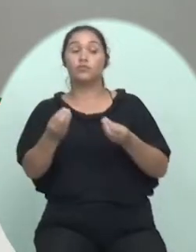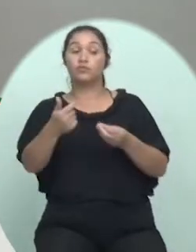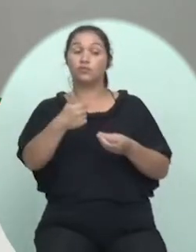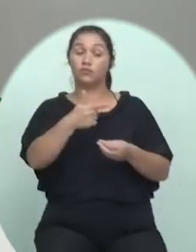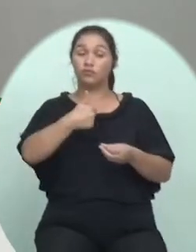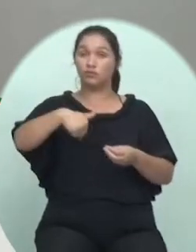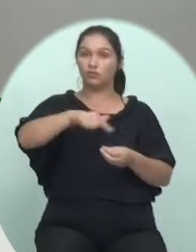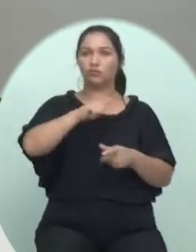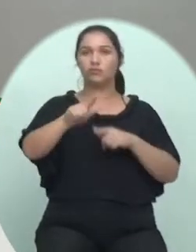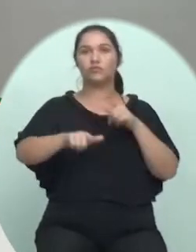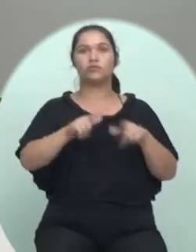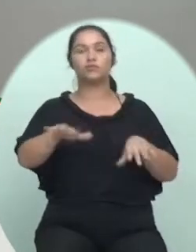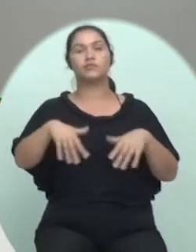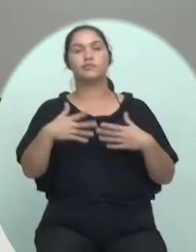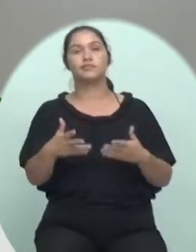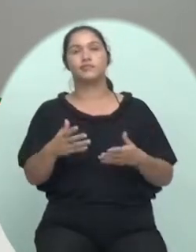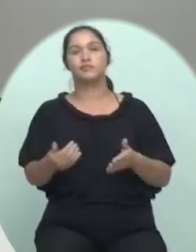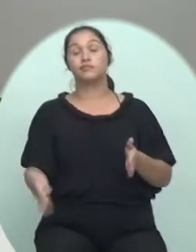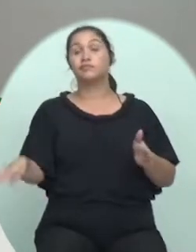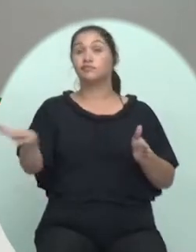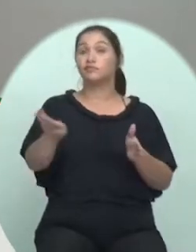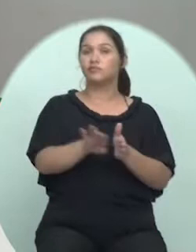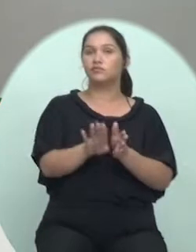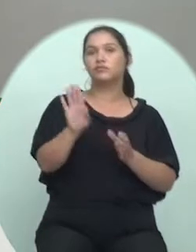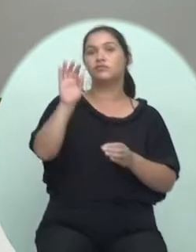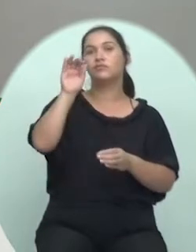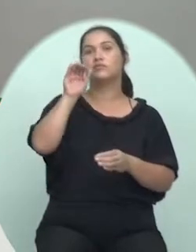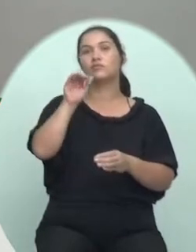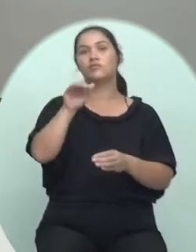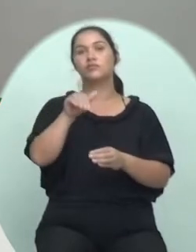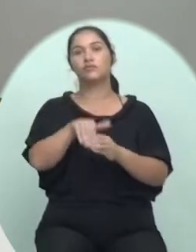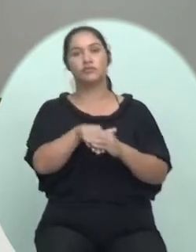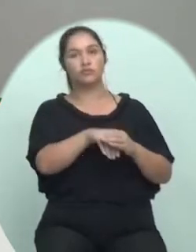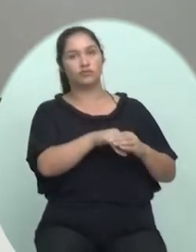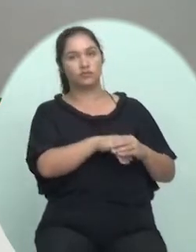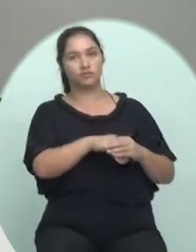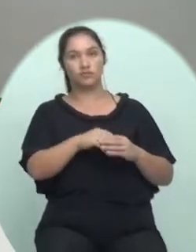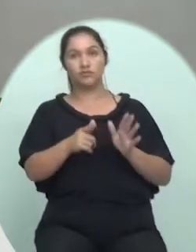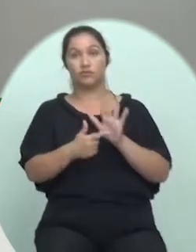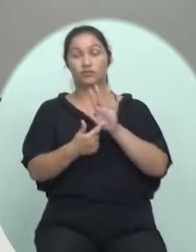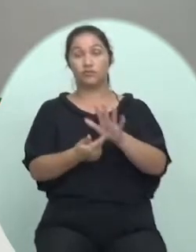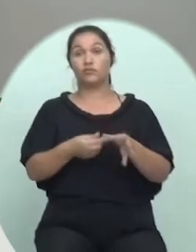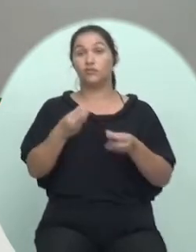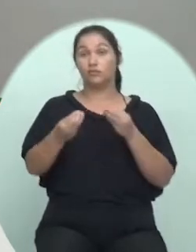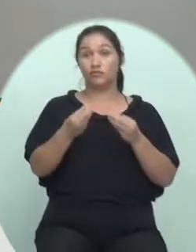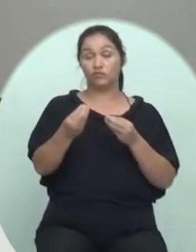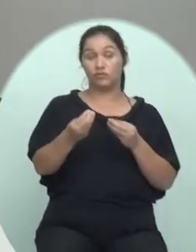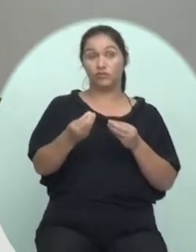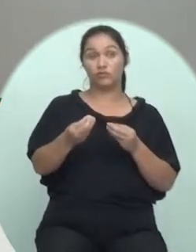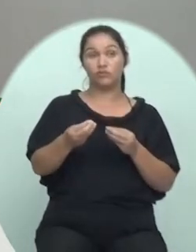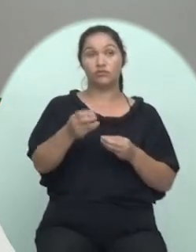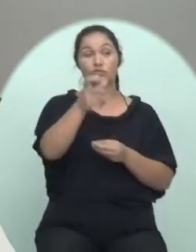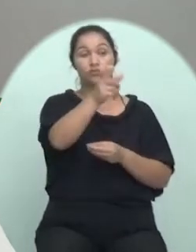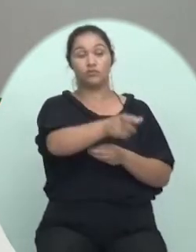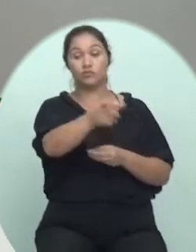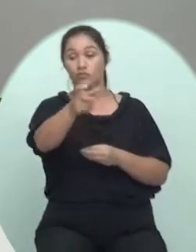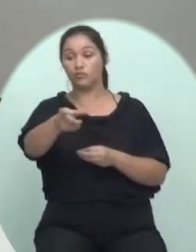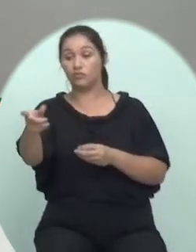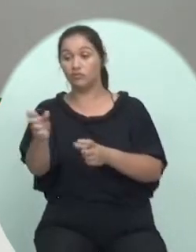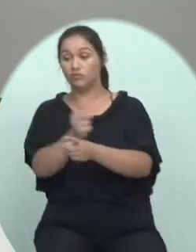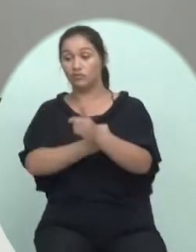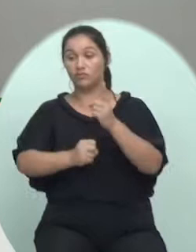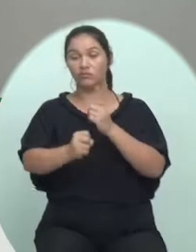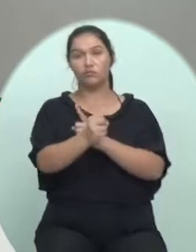último processo eleitoral, a última eleição, revelou uma grande insatisfação da população com a classe política e um certo desalento